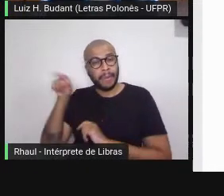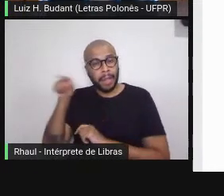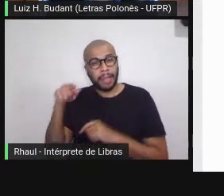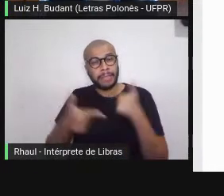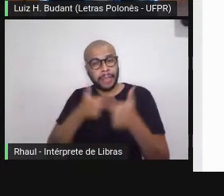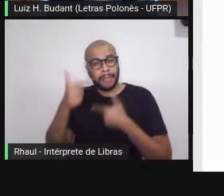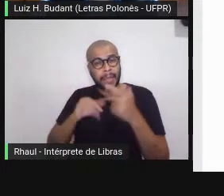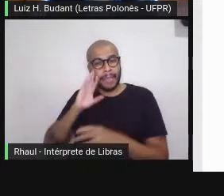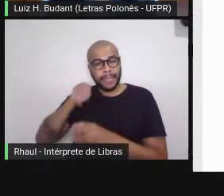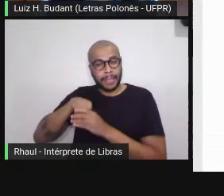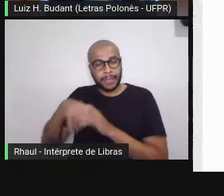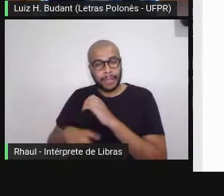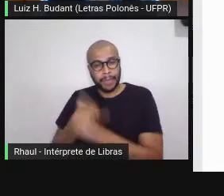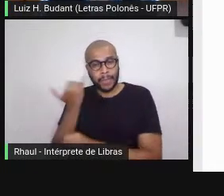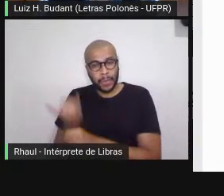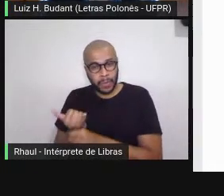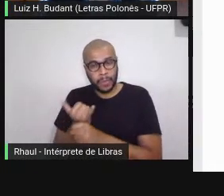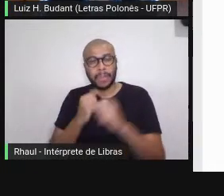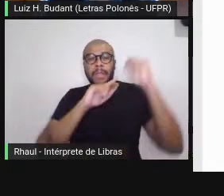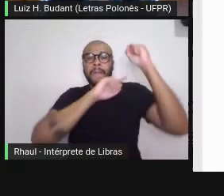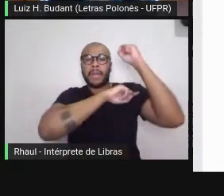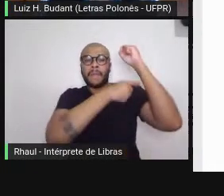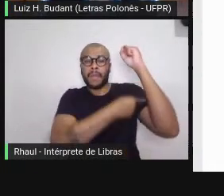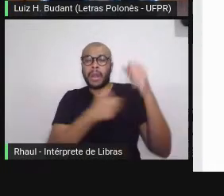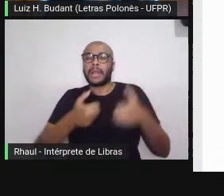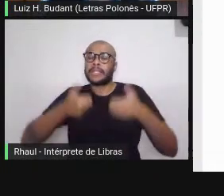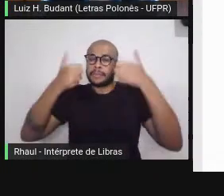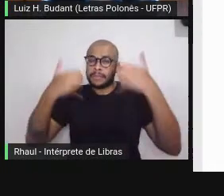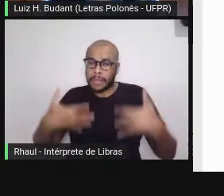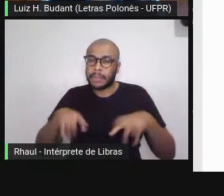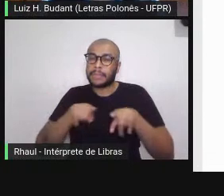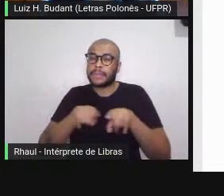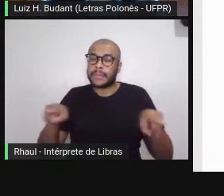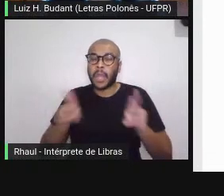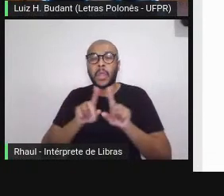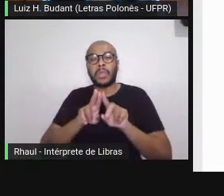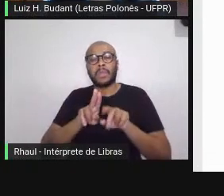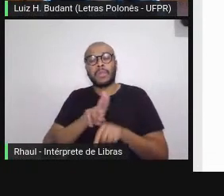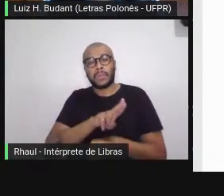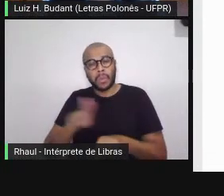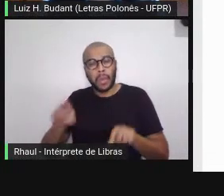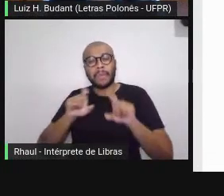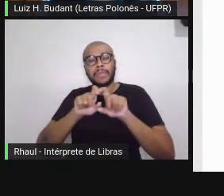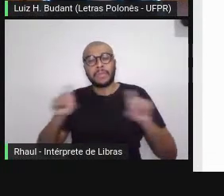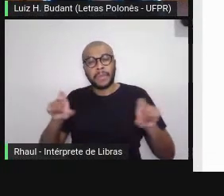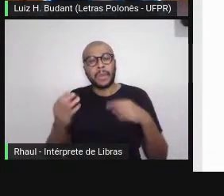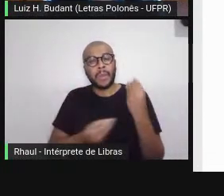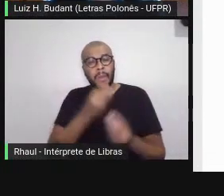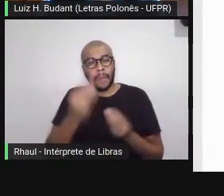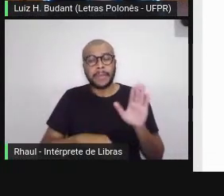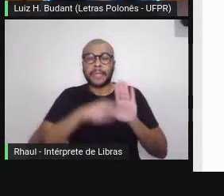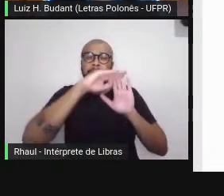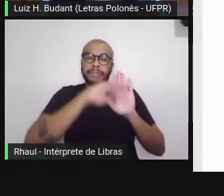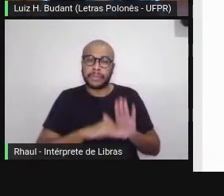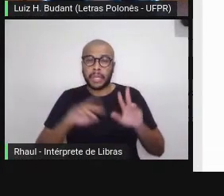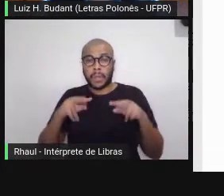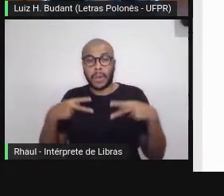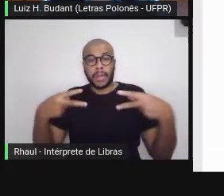tratam ou propagam essa questão dos nomes e dos sobrenomes. Então, tem essa lista dos links,